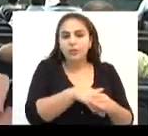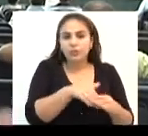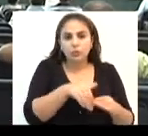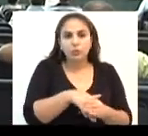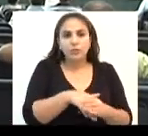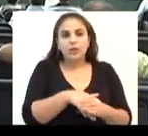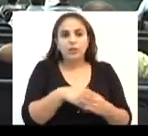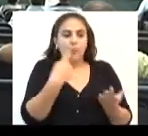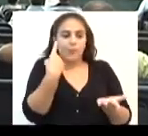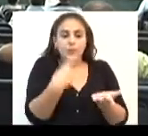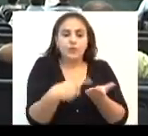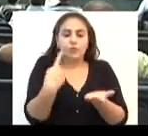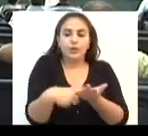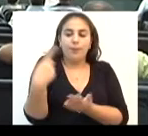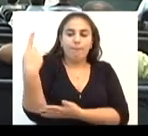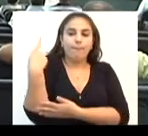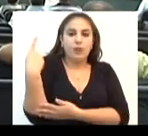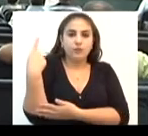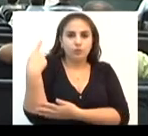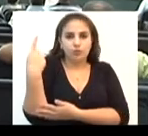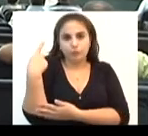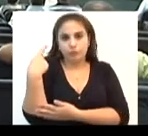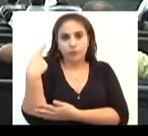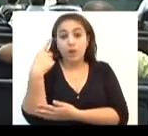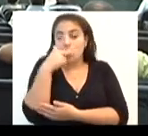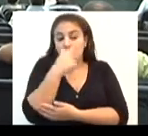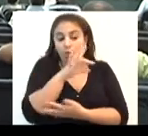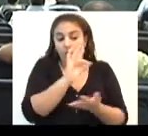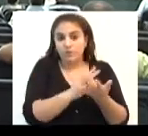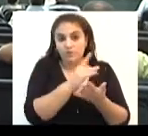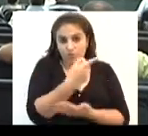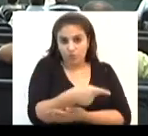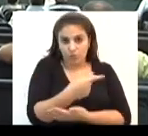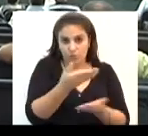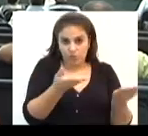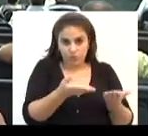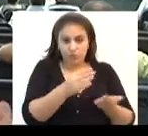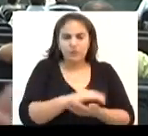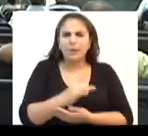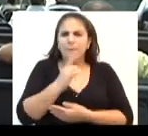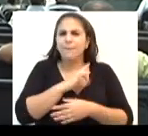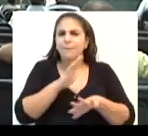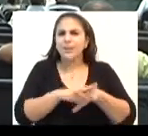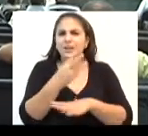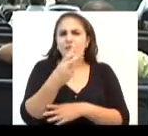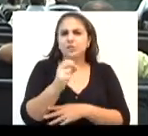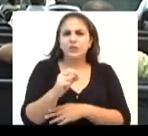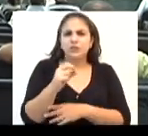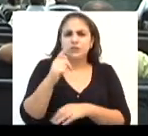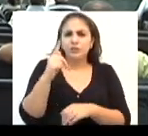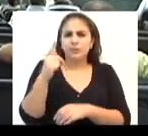com partidos políticos como é a nossa atual, porque hoje a nossa atual tem mais de 20